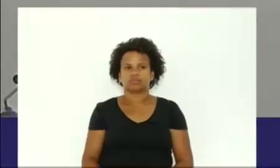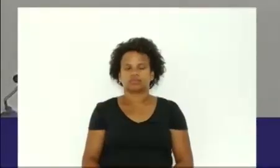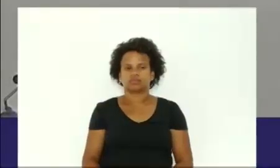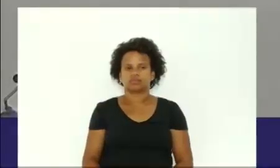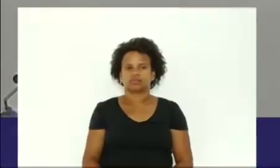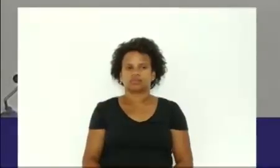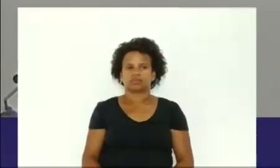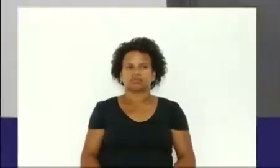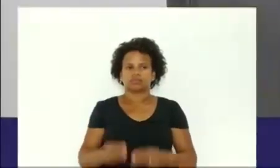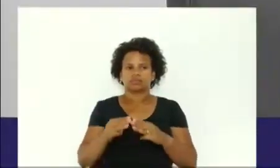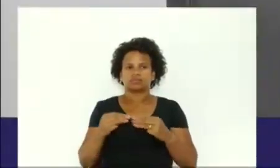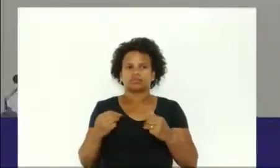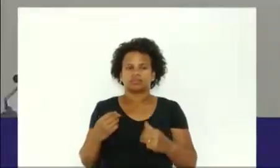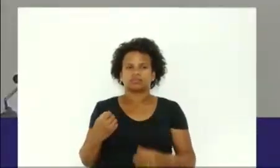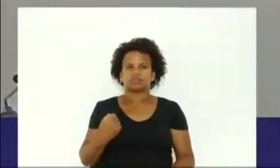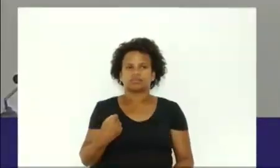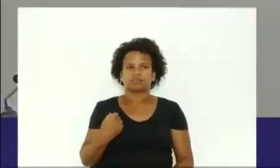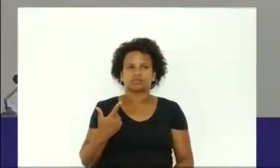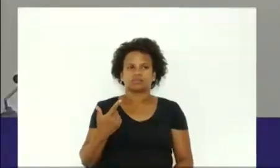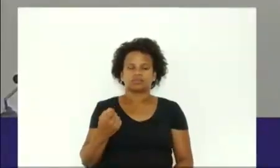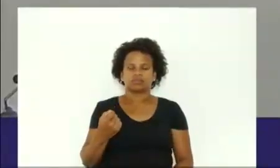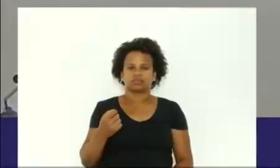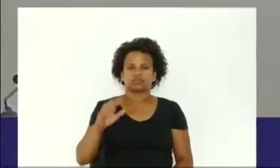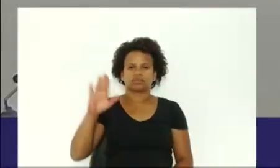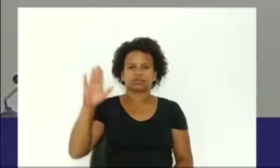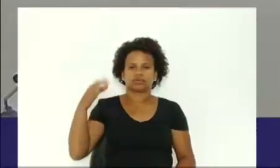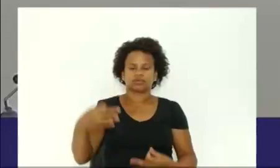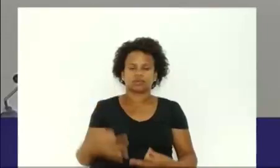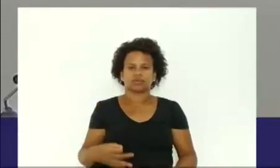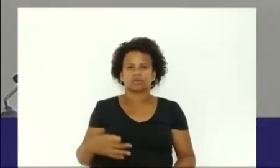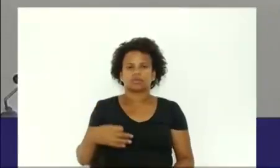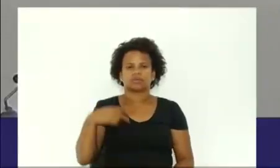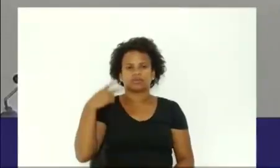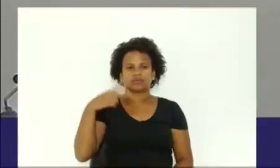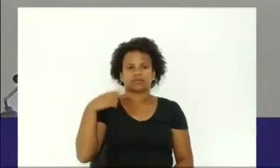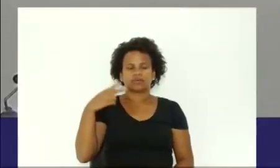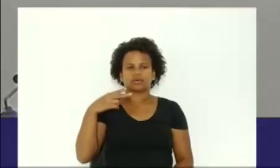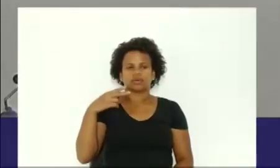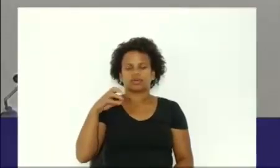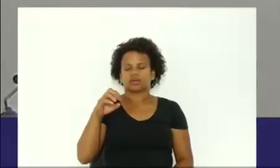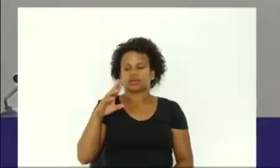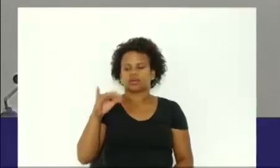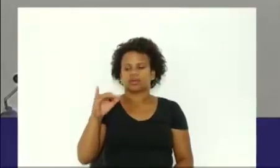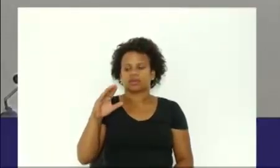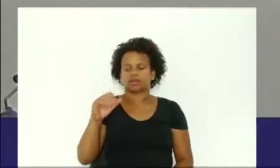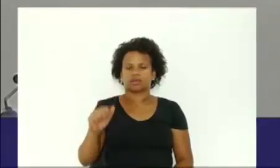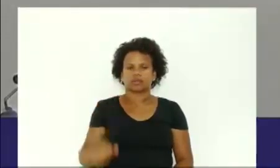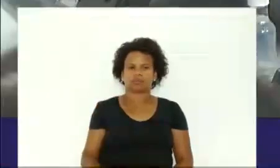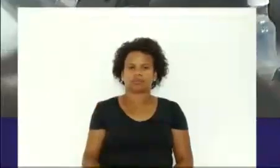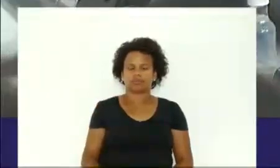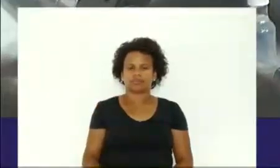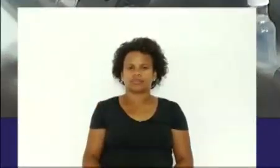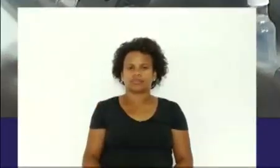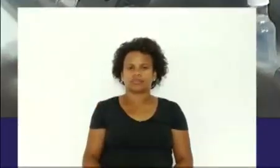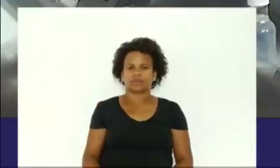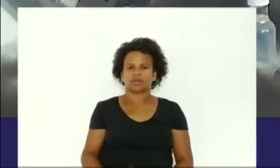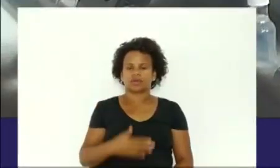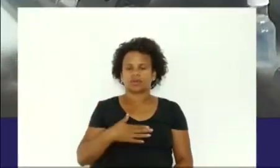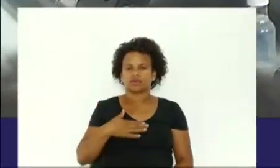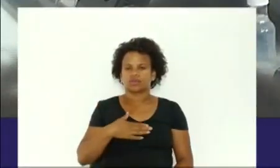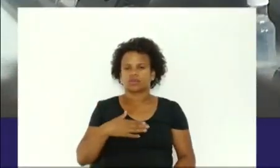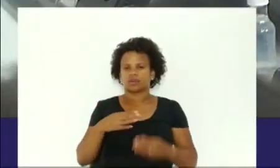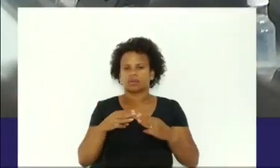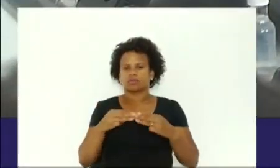Moção número 20. Questão de ordem. Tem a palavra, pela ordem, a vereadora Érica da Liga do Bem. Gostaria que essa moção